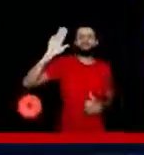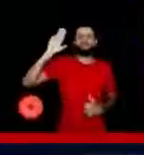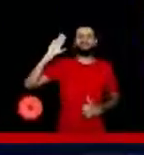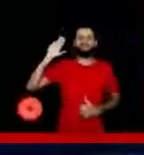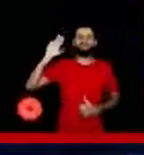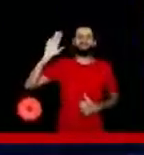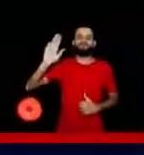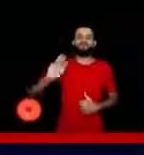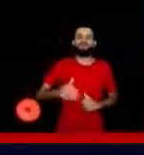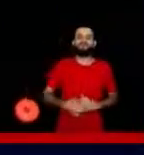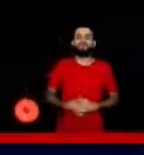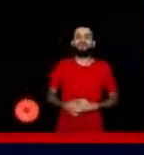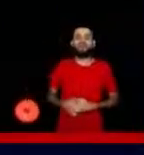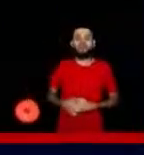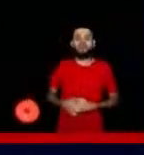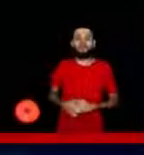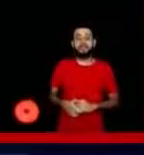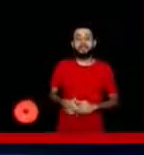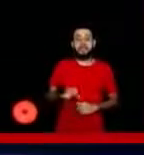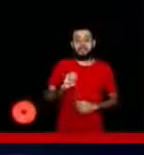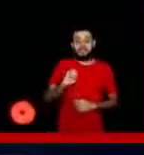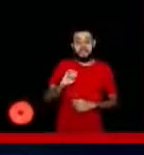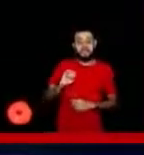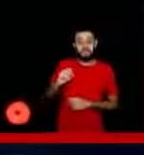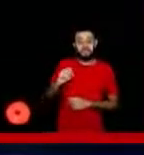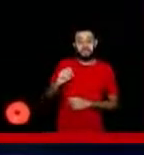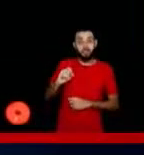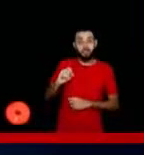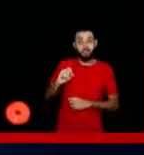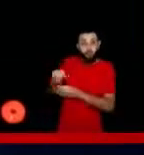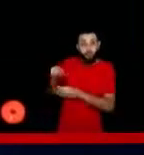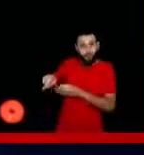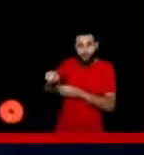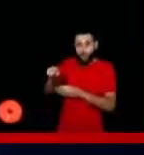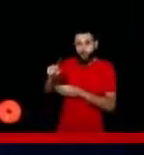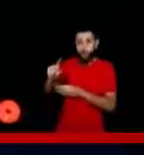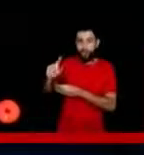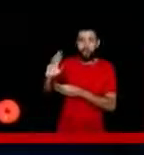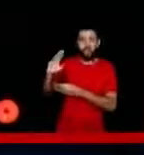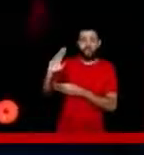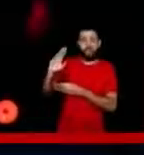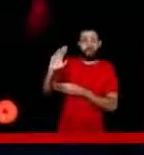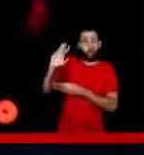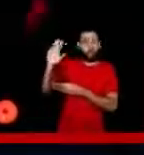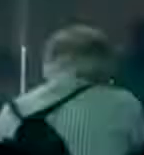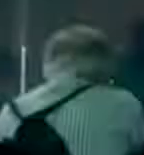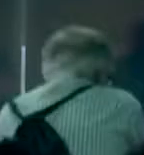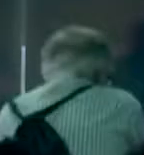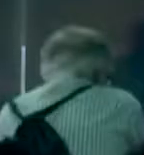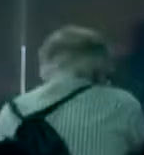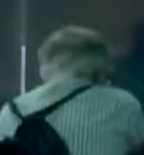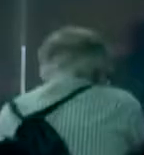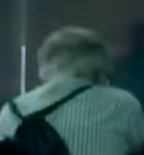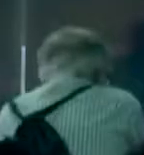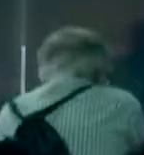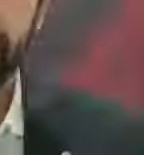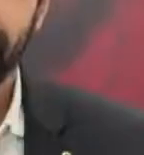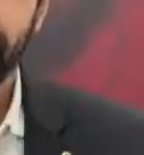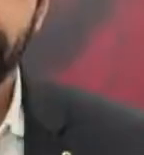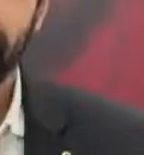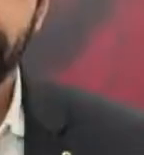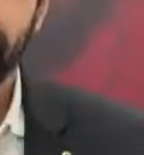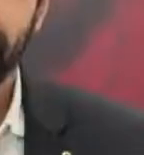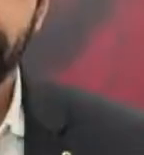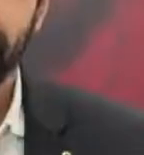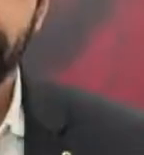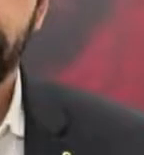para comemorar o Dia Internacional do Trabalhador, esse e tantos outros que aconteceram na cidade. Agora, prefeito, eu me lembro da